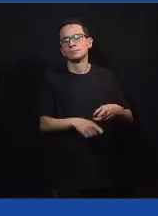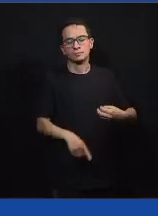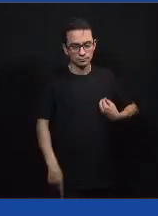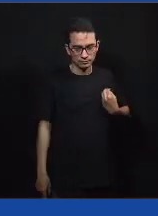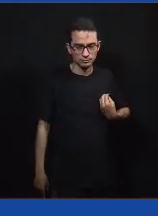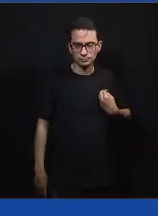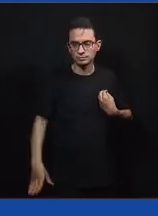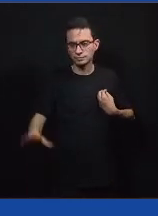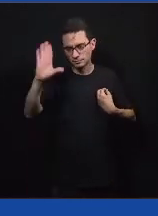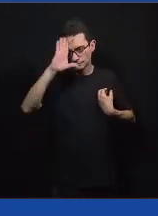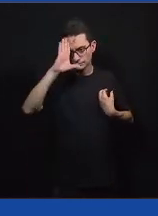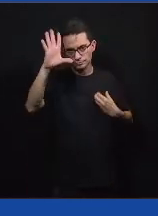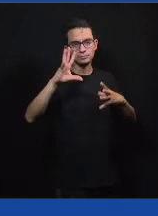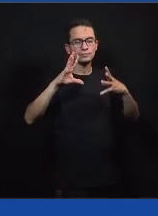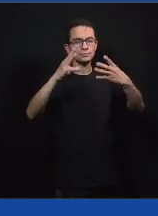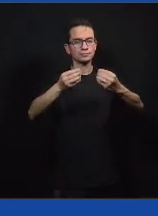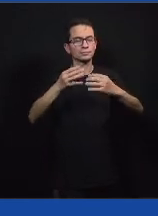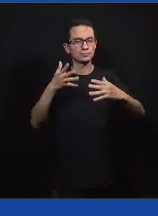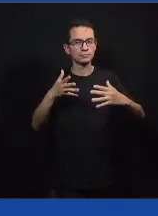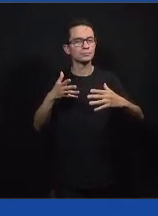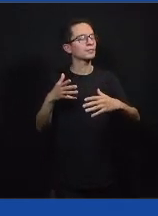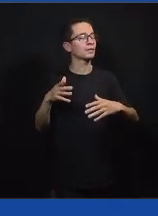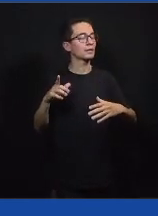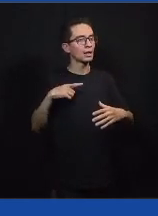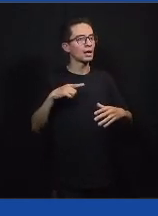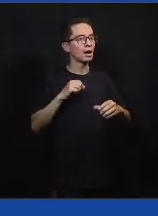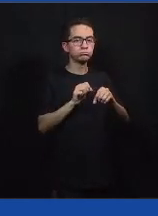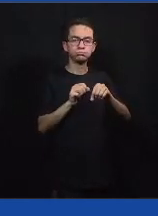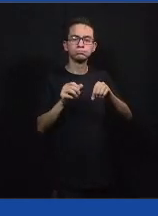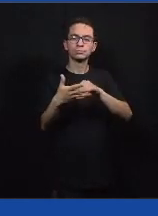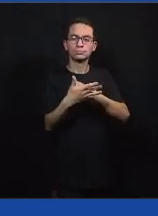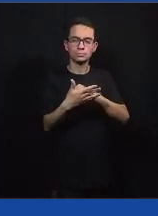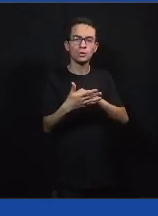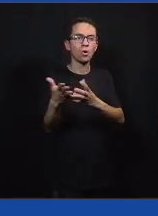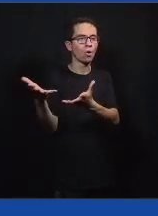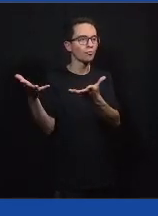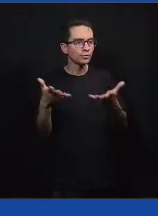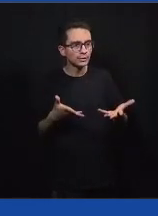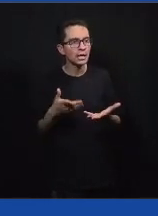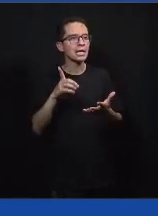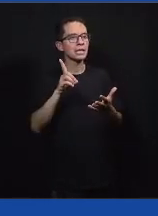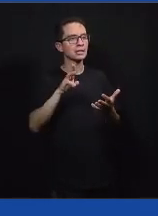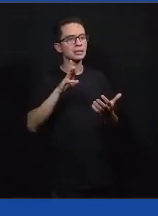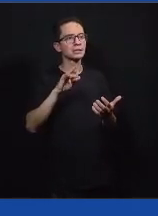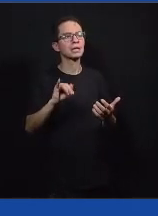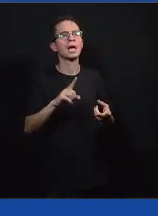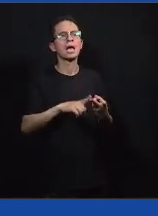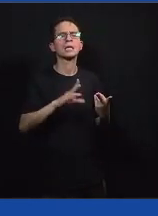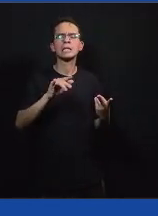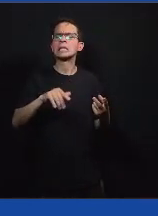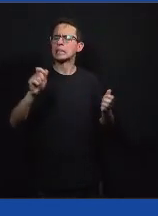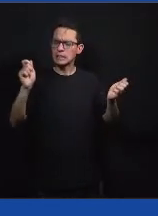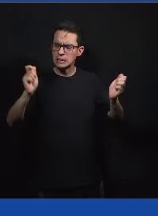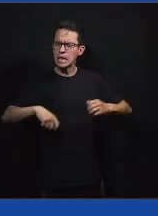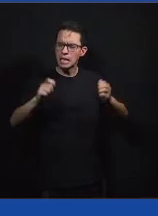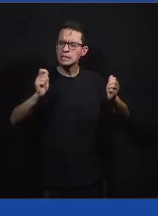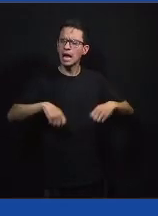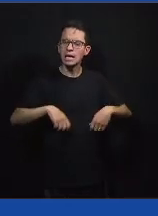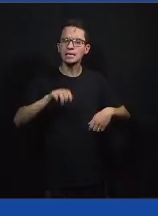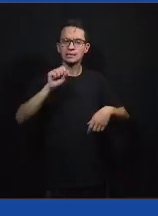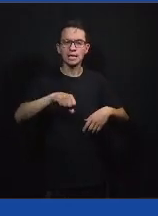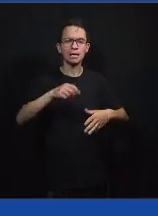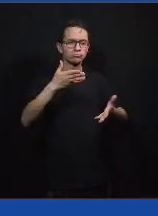pandemia Oi gente brigue será que é Oi